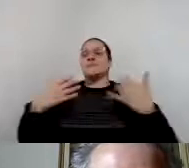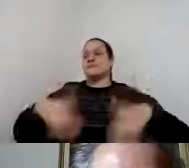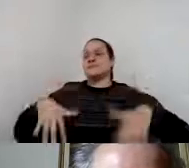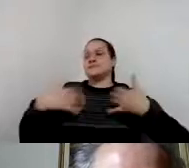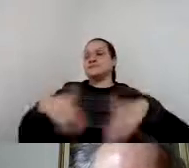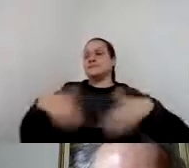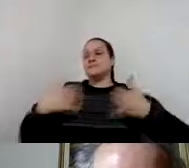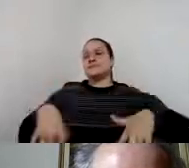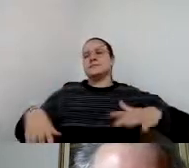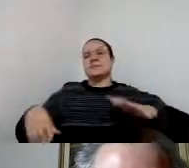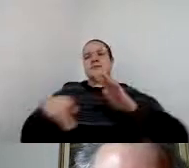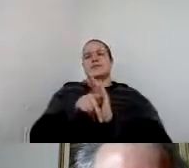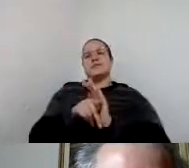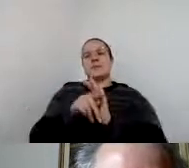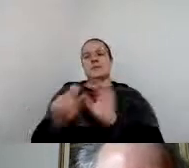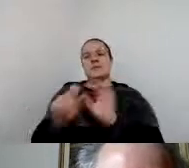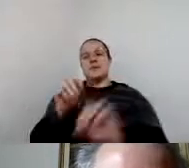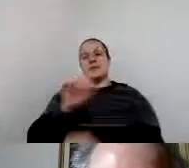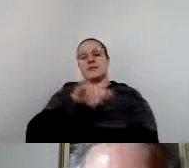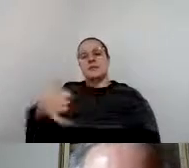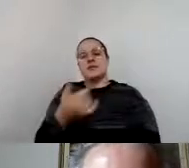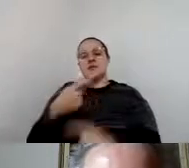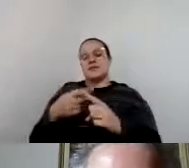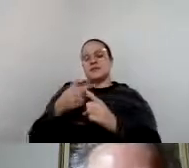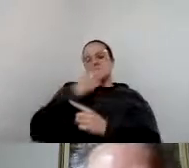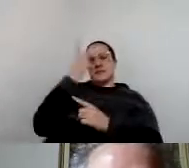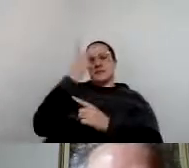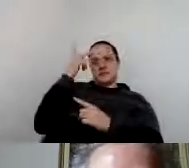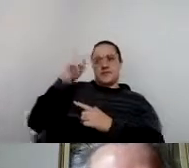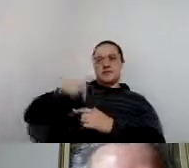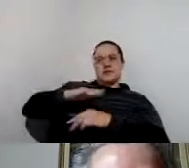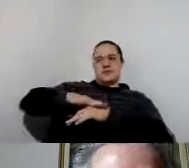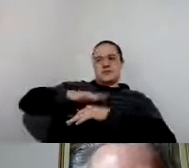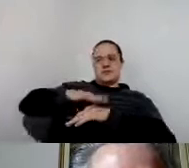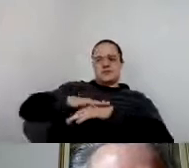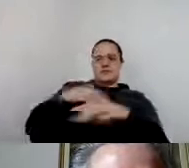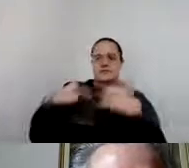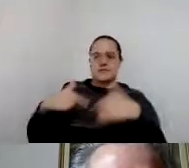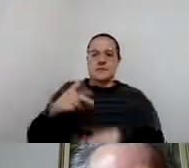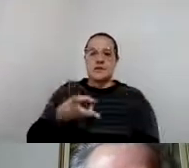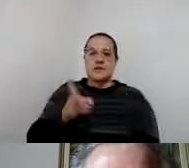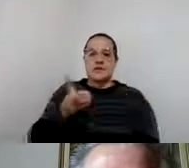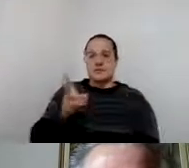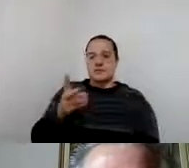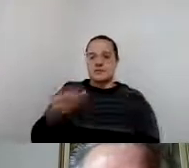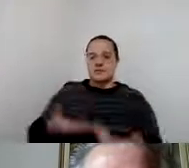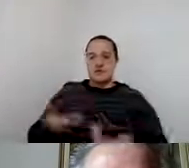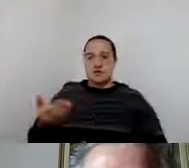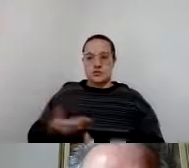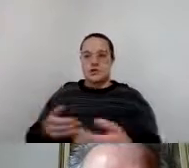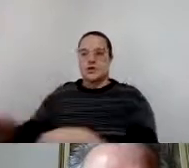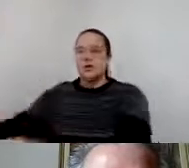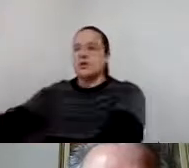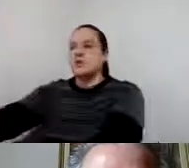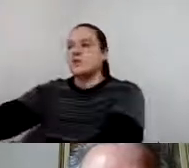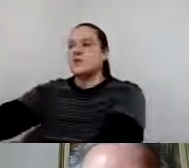em proveito próprio, já que o cara é empresário com 2.000 funcionários, como foi dito aí. Então, acho que é importante essa